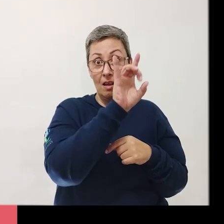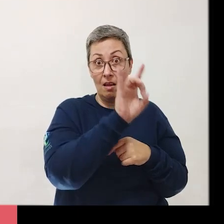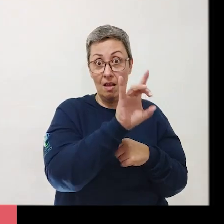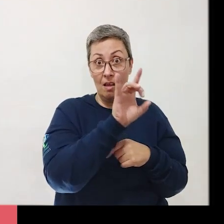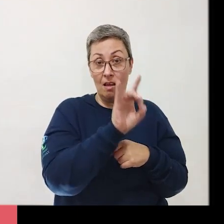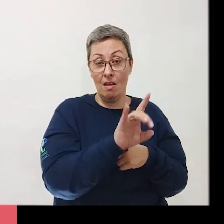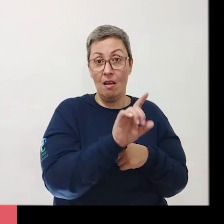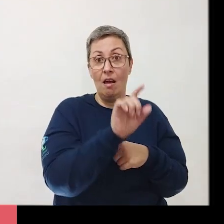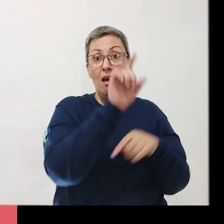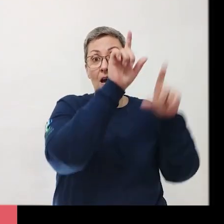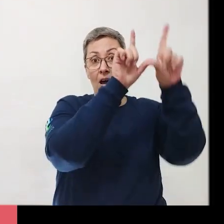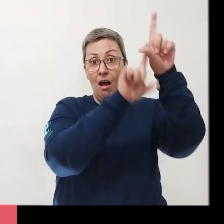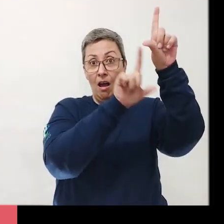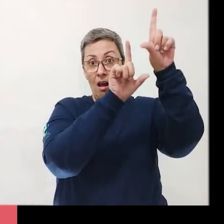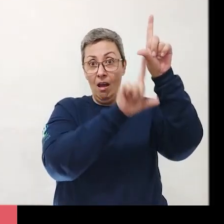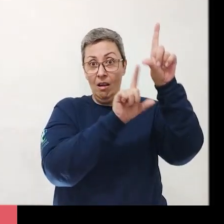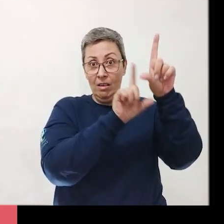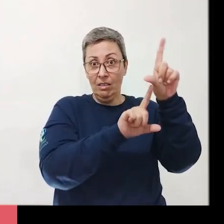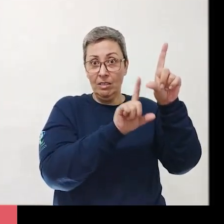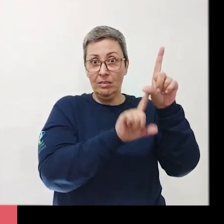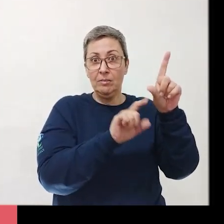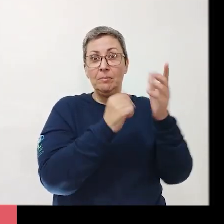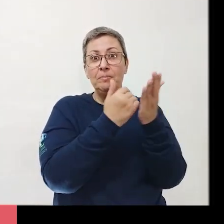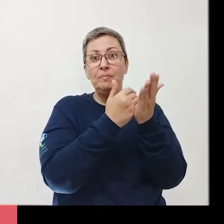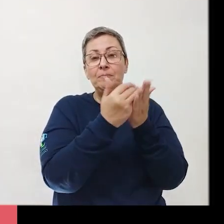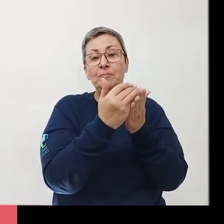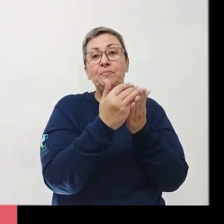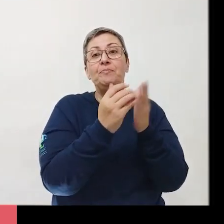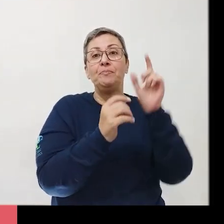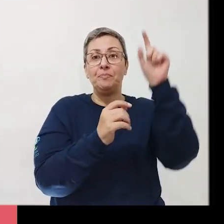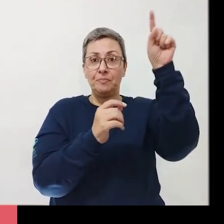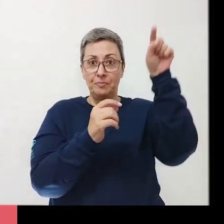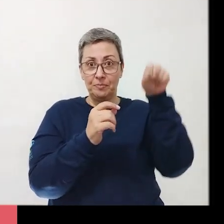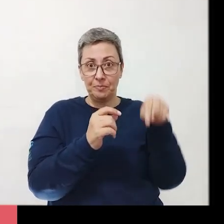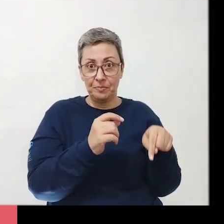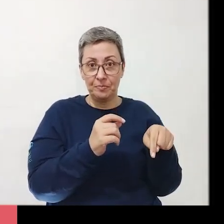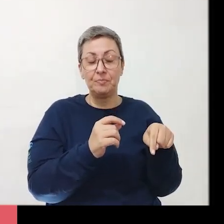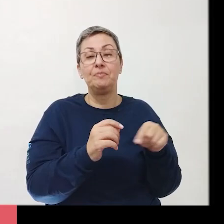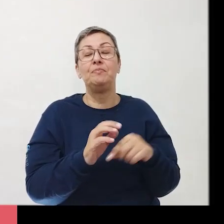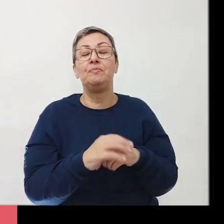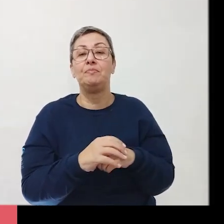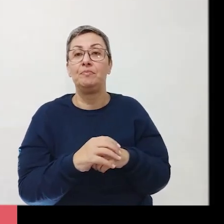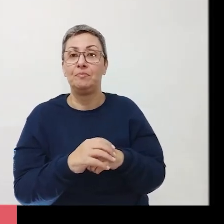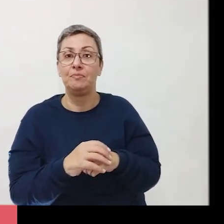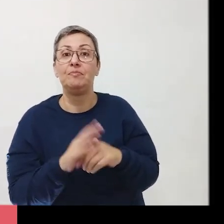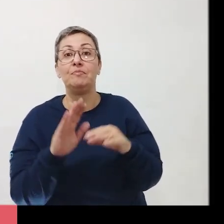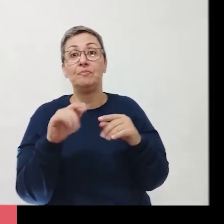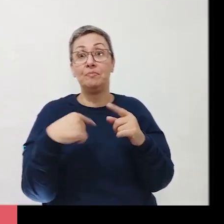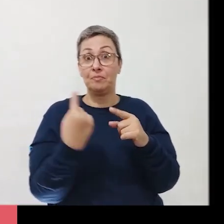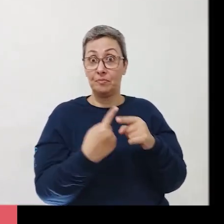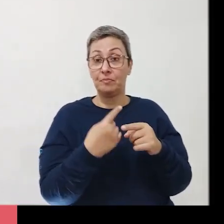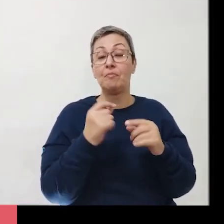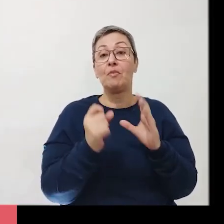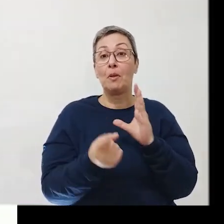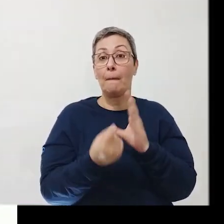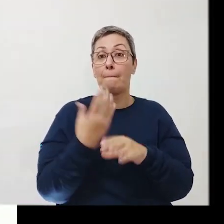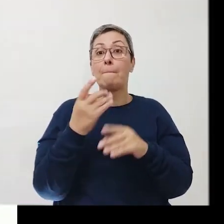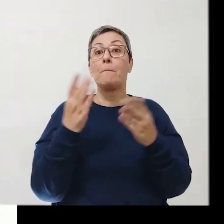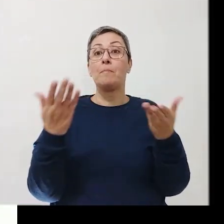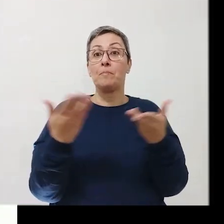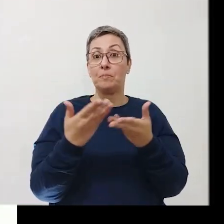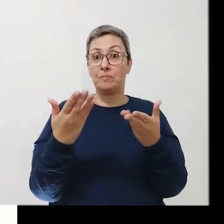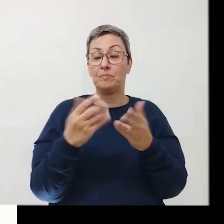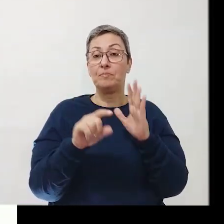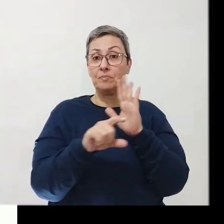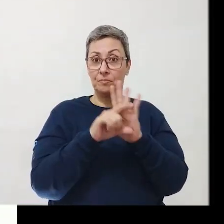dessa palavra, começando-se da primeira até chegar à última letra, nós criaremos agora um verso.